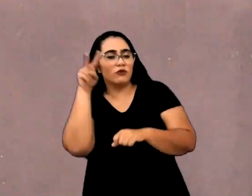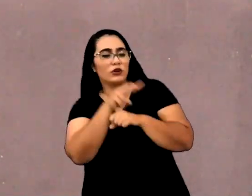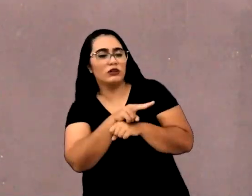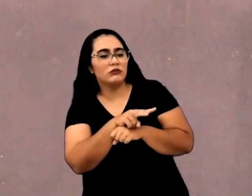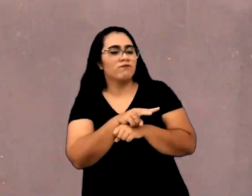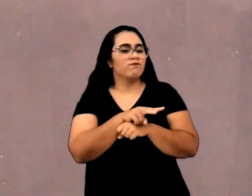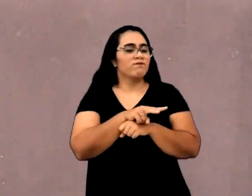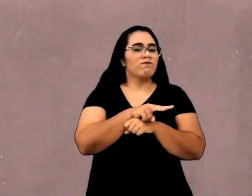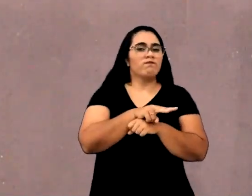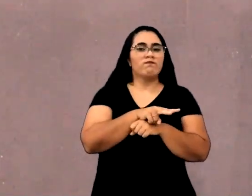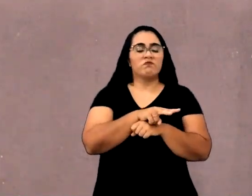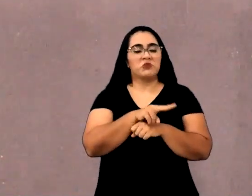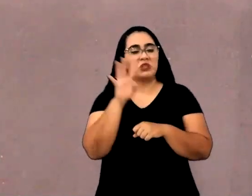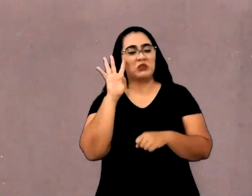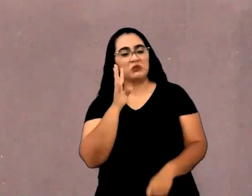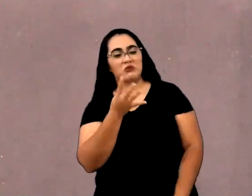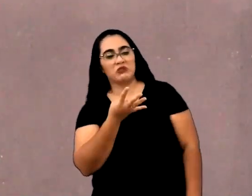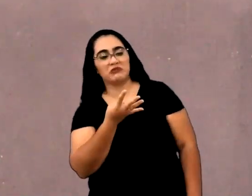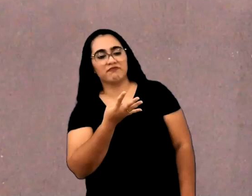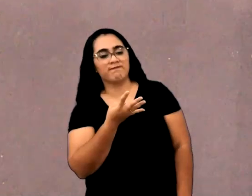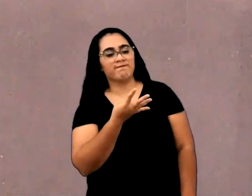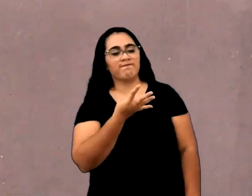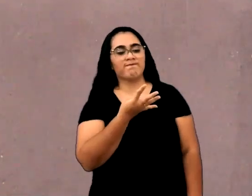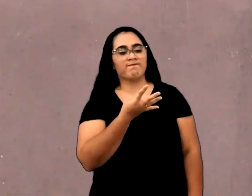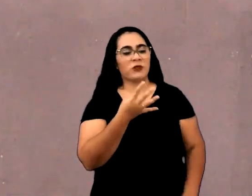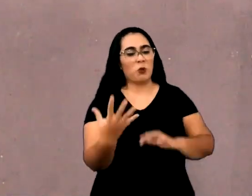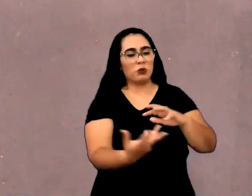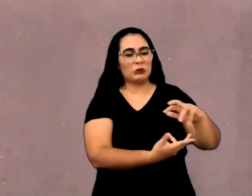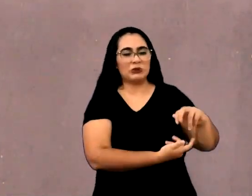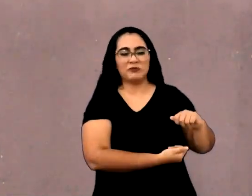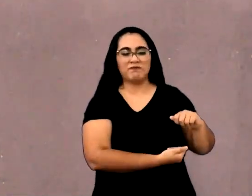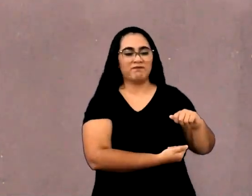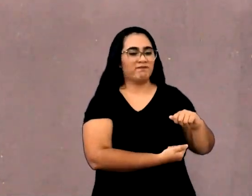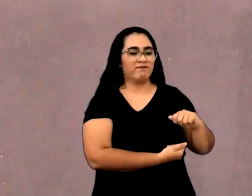não tinha solução, e ele manda seu filho